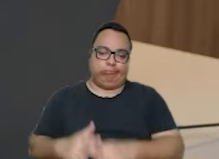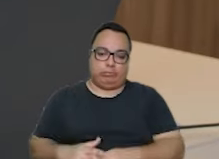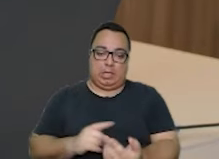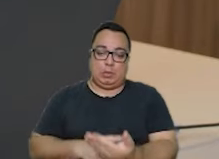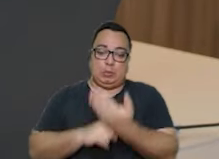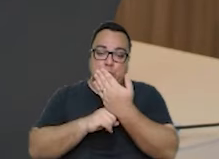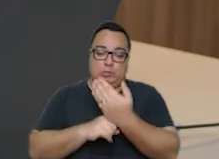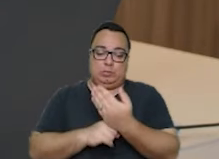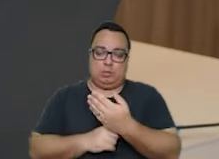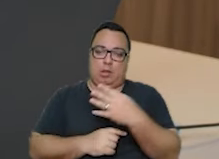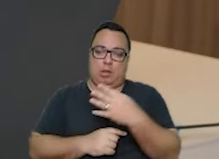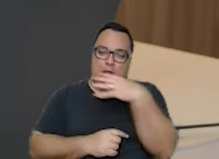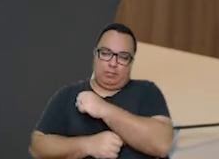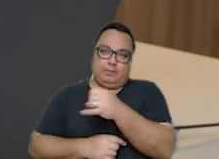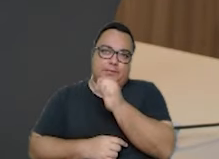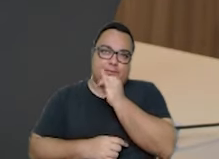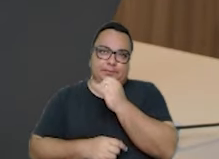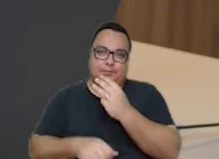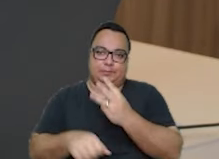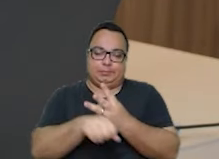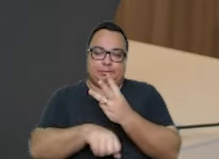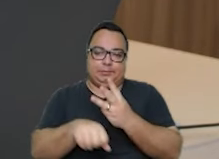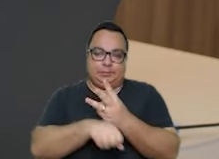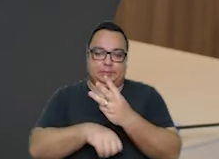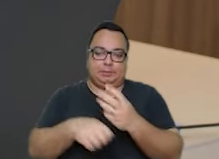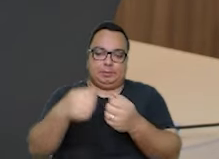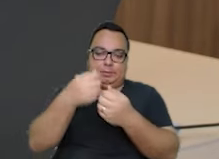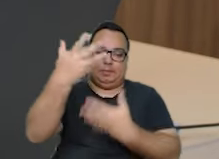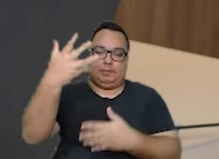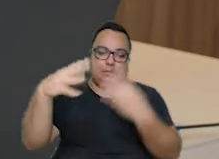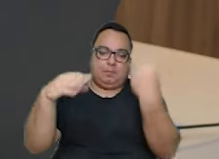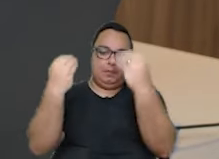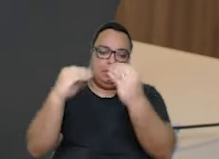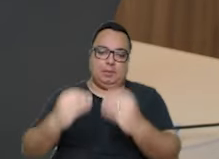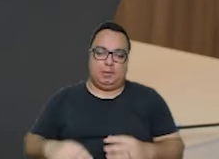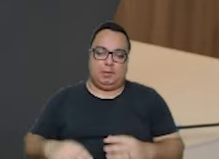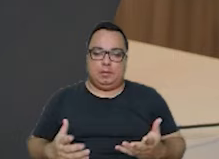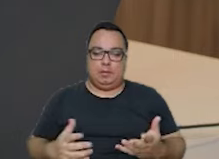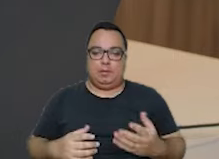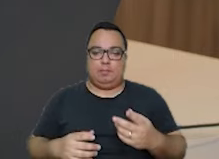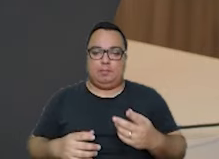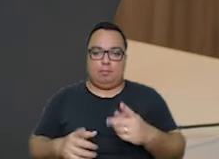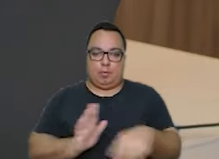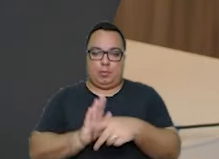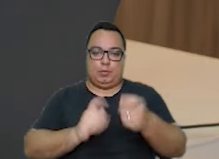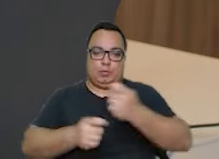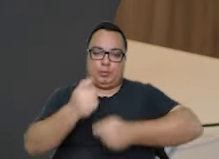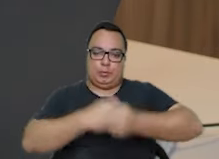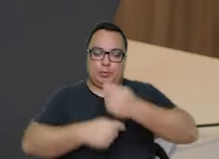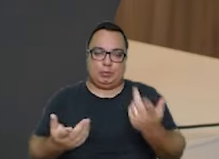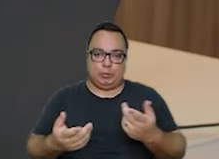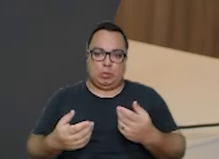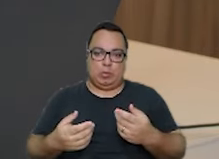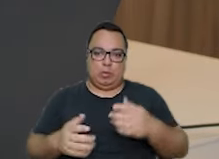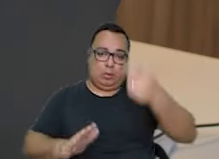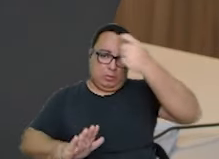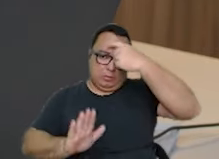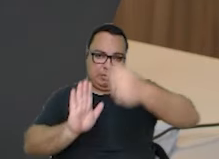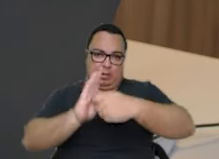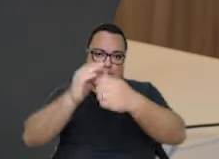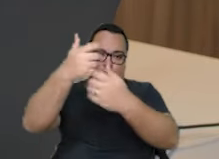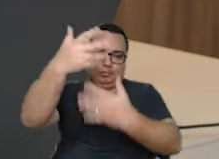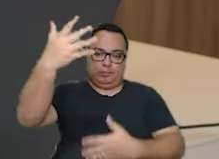agilizam muito você tem uma árvore de resposta ali no WhatsApp Business né Você às vezes tem um chatbot para perguntas